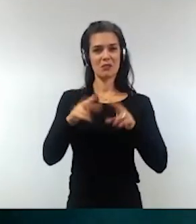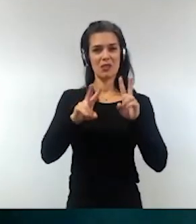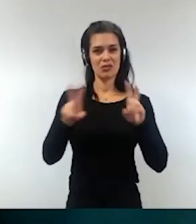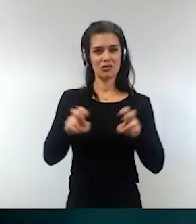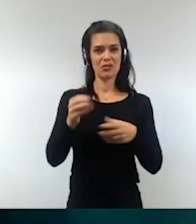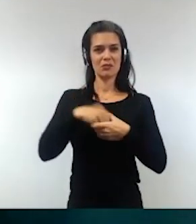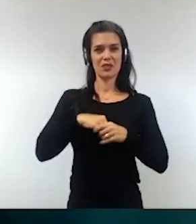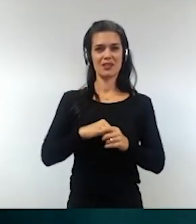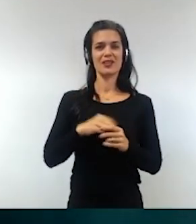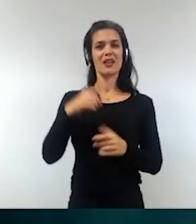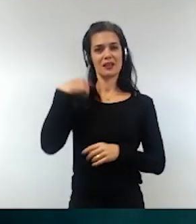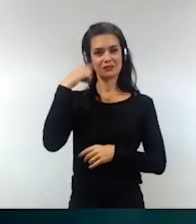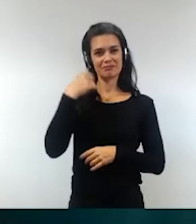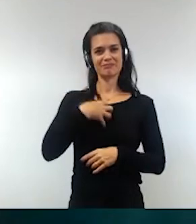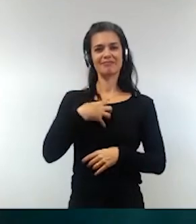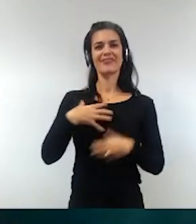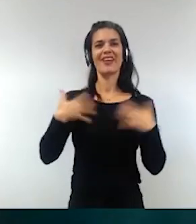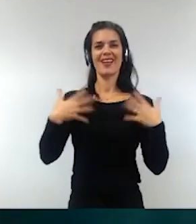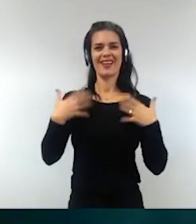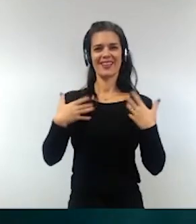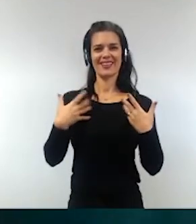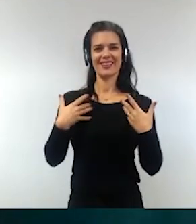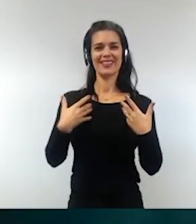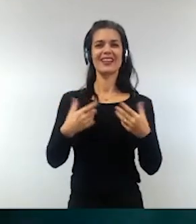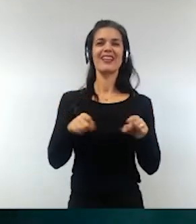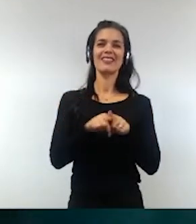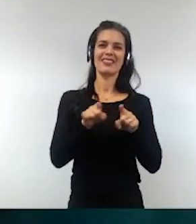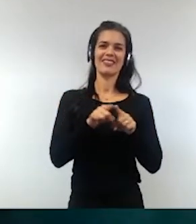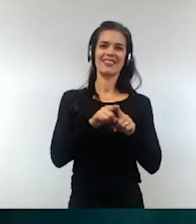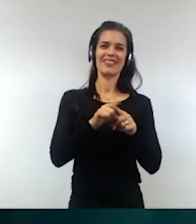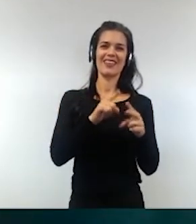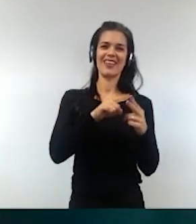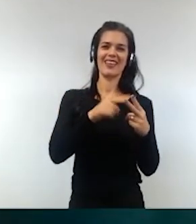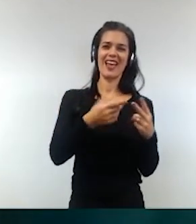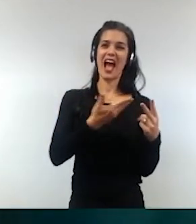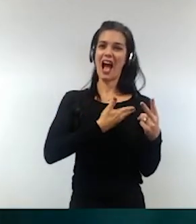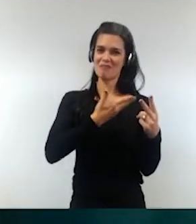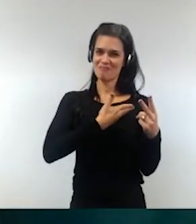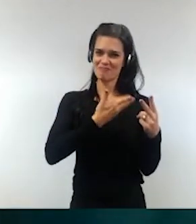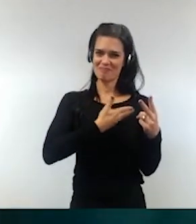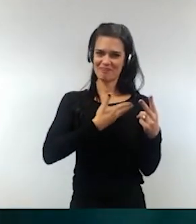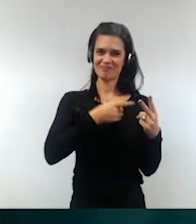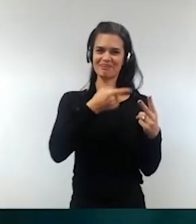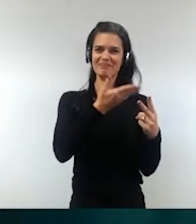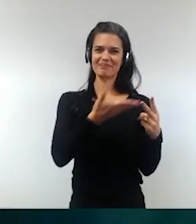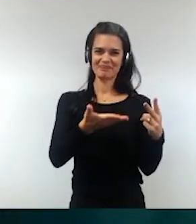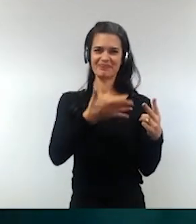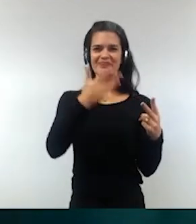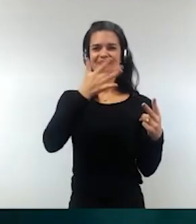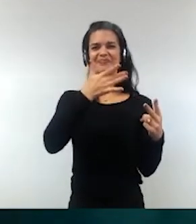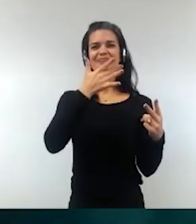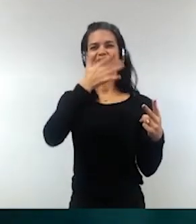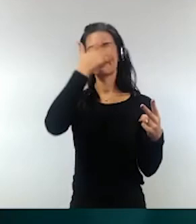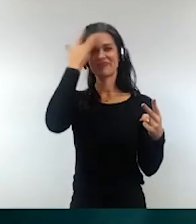da advocacia, então fico muito contente. Aos meus amigos, não vou dizer colegas, porque são realmente pessoas com